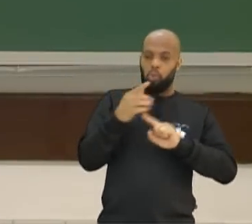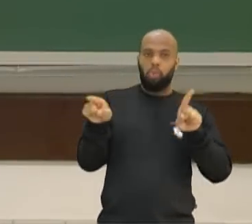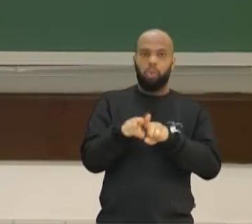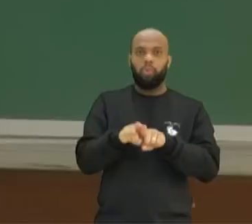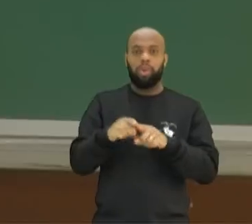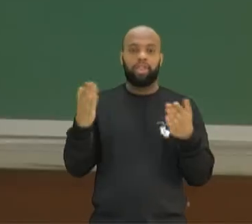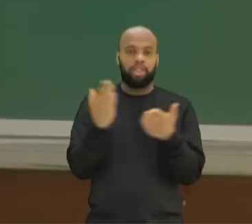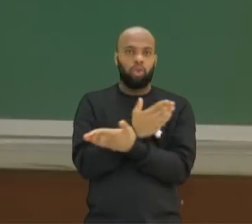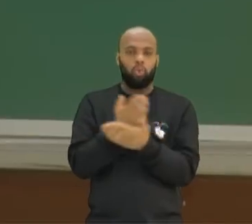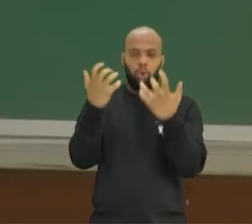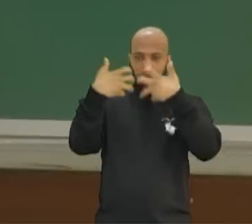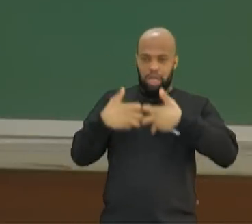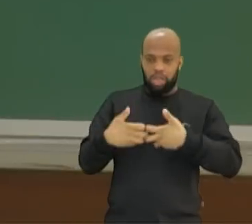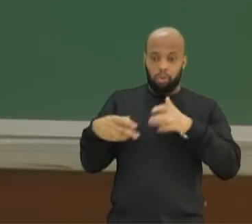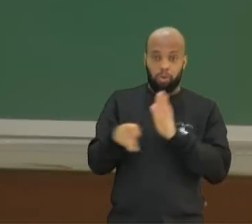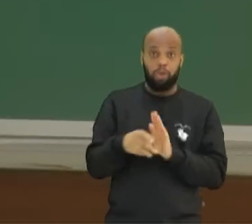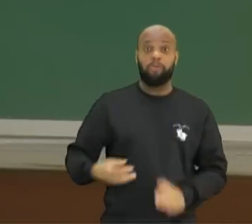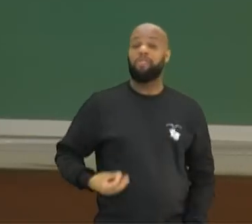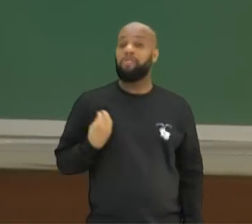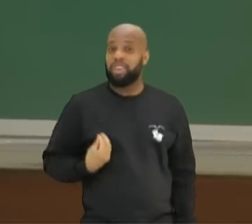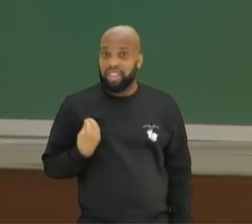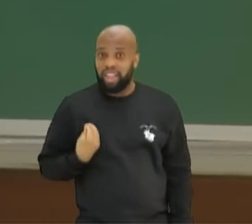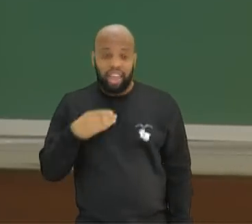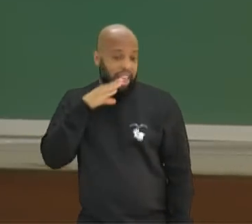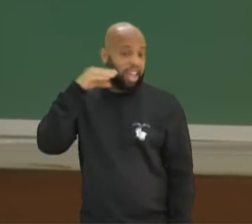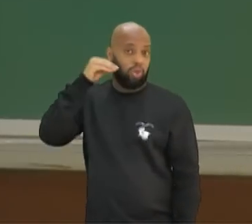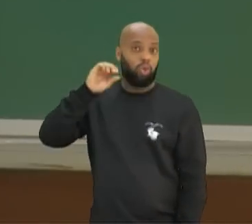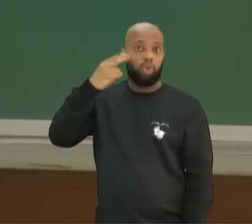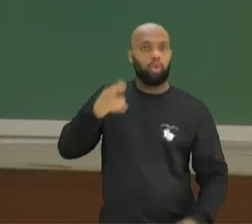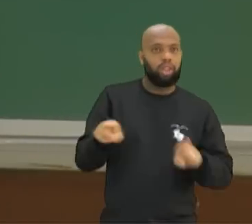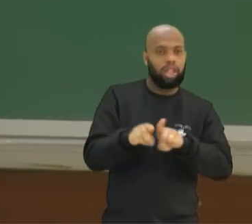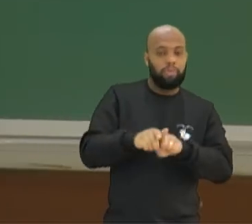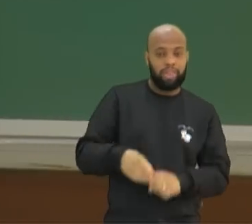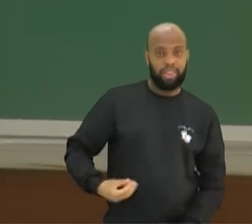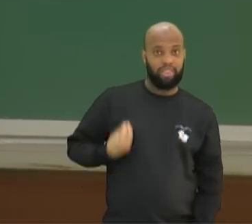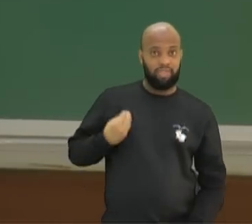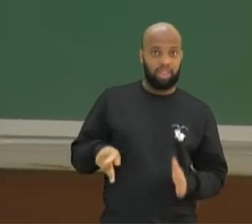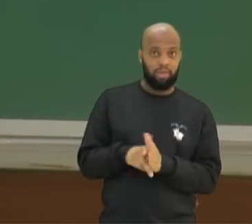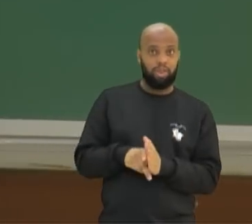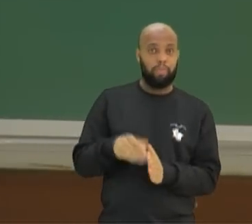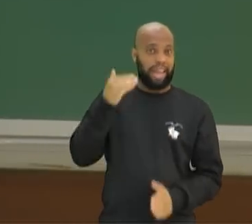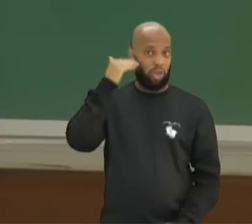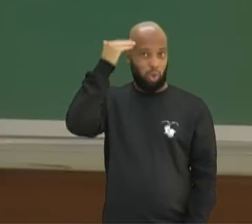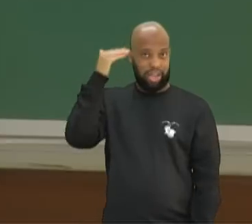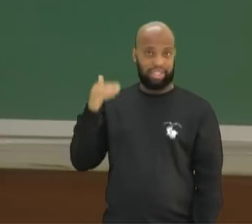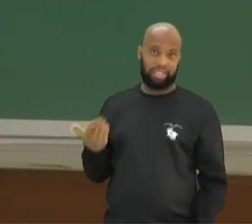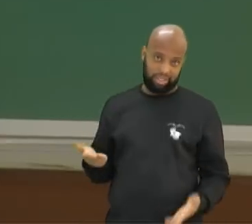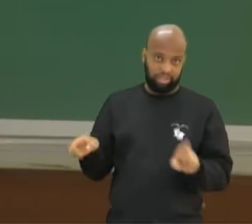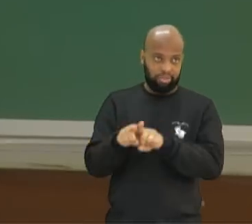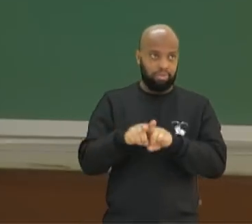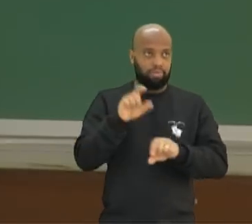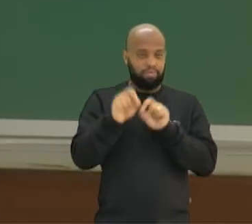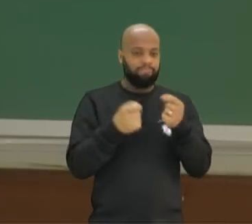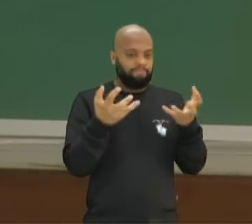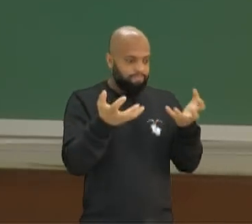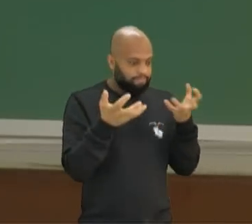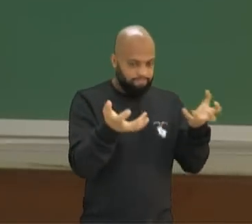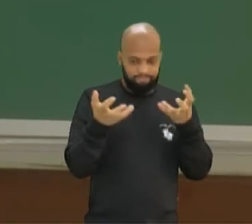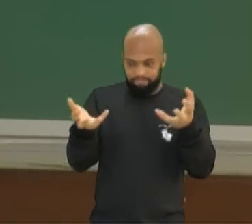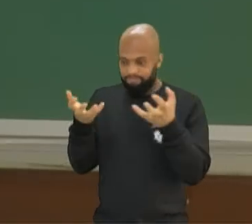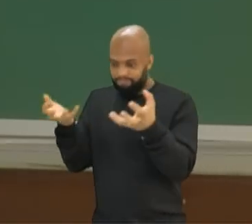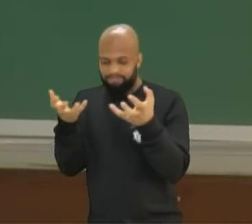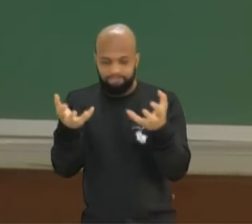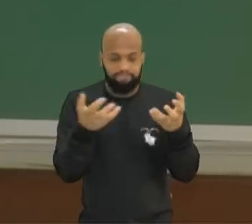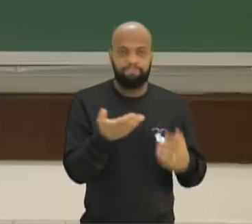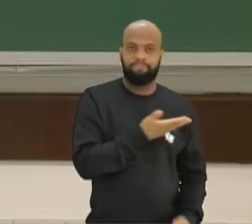nós reflexões da nossa vida adulta ou da nossa vida de adolescente. Essa coisa de ir em busca, né,